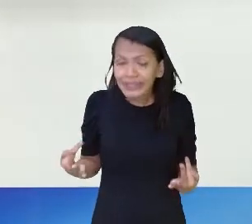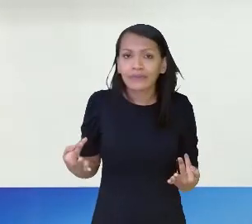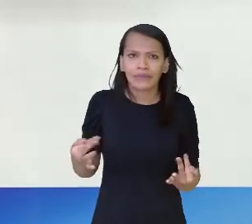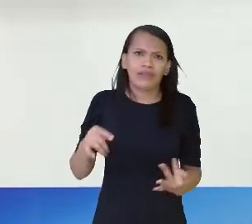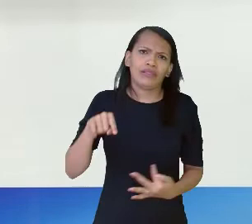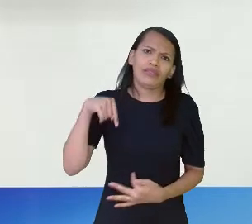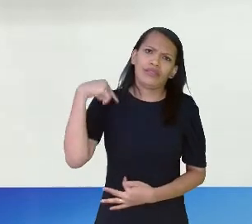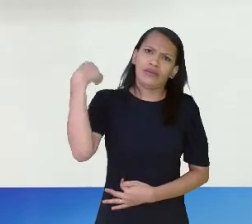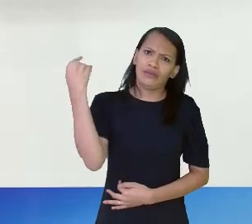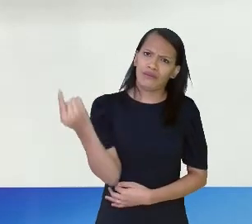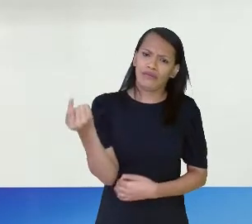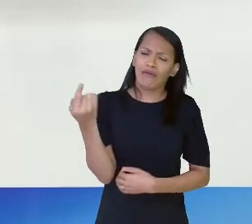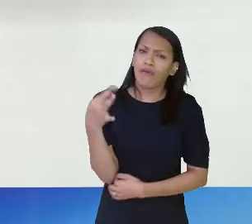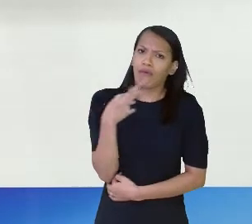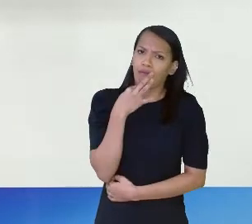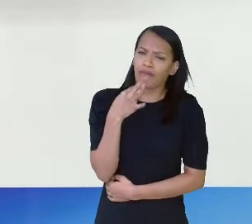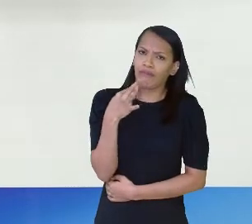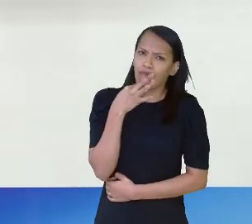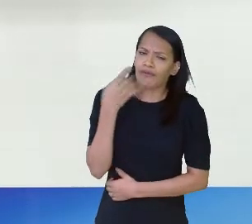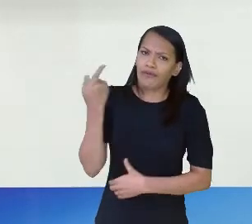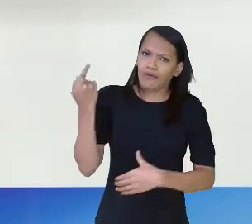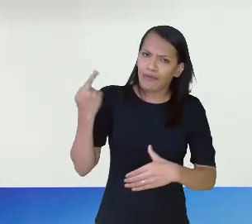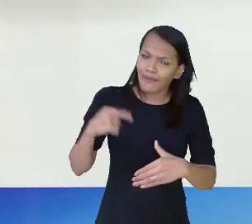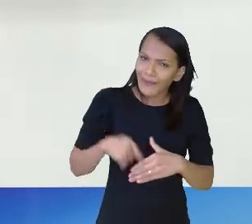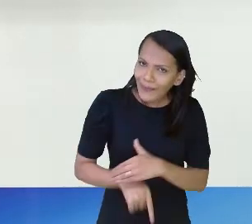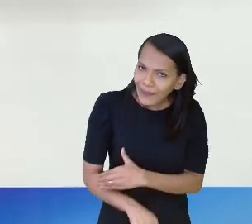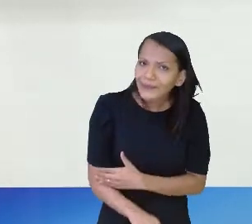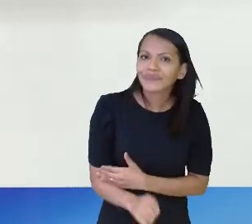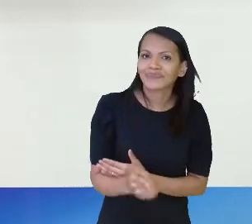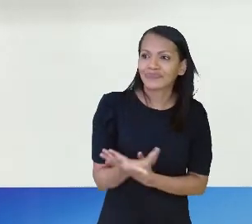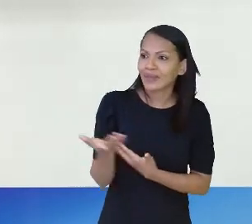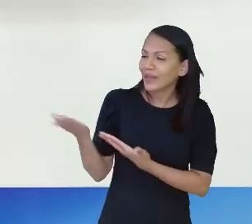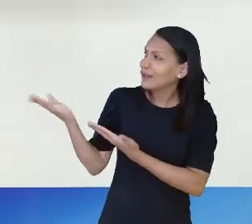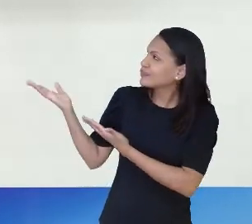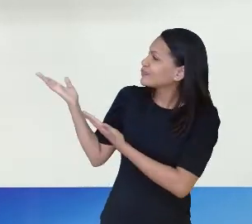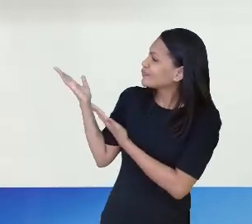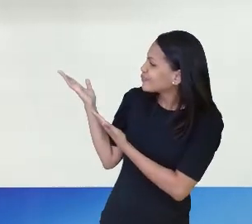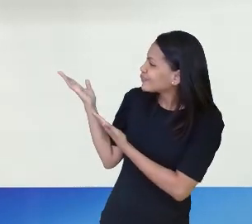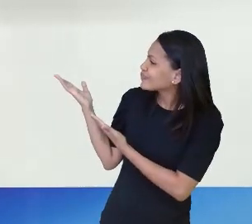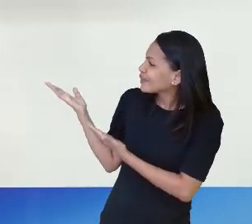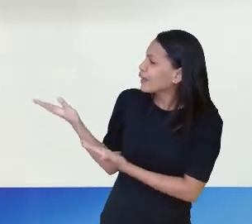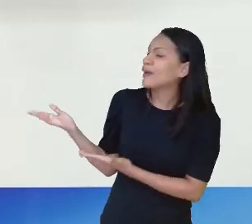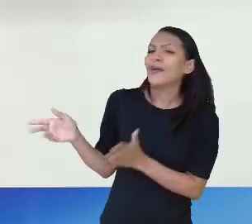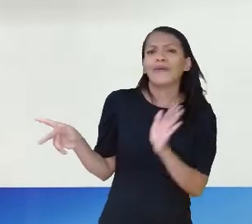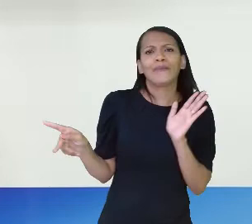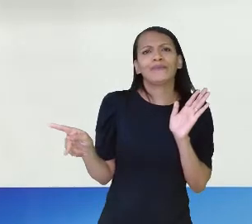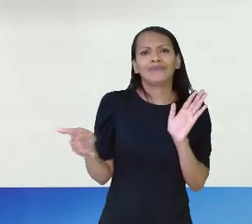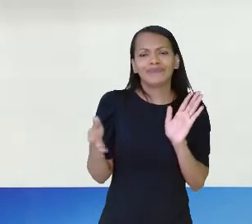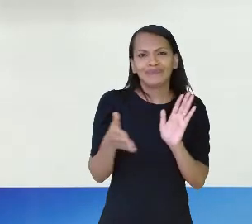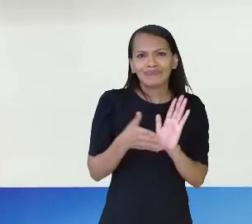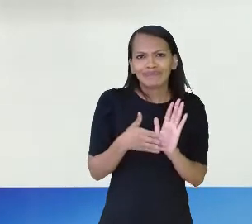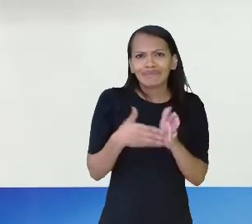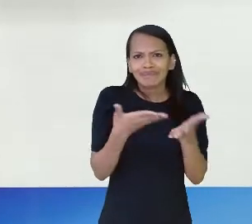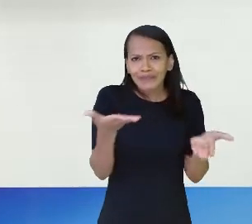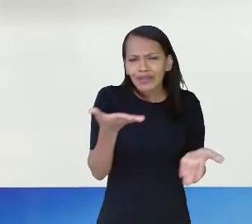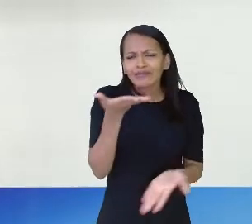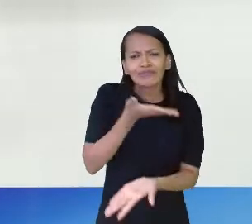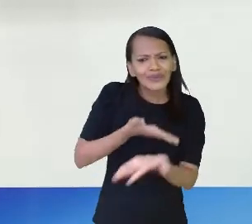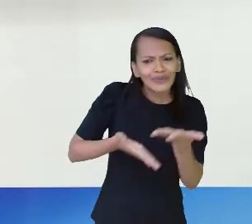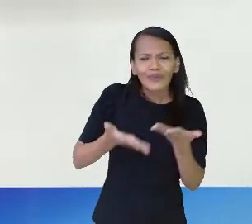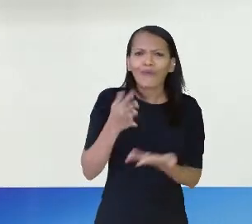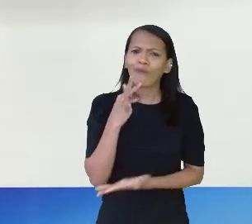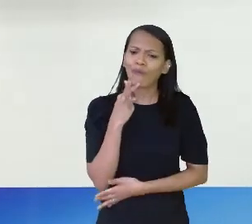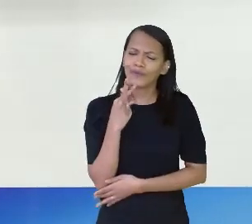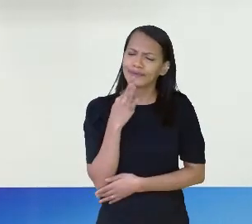certo? Essas continhas fáceis são propositais, para vocês ficarem familiarizados,